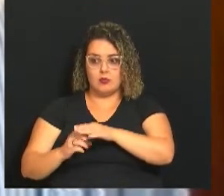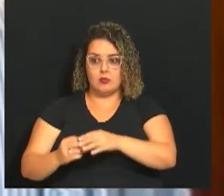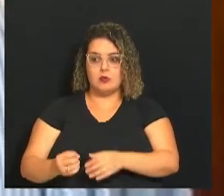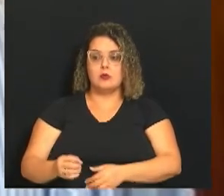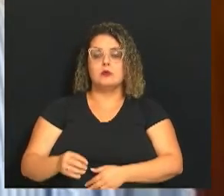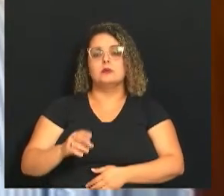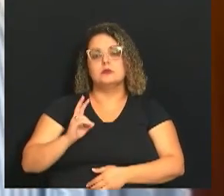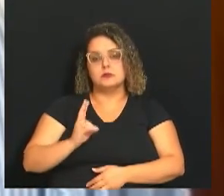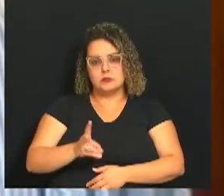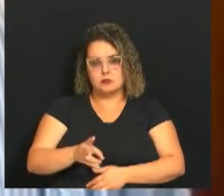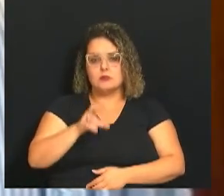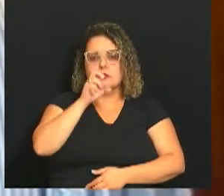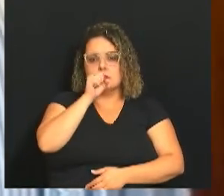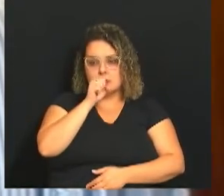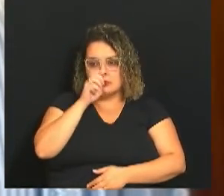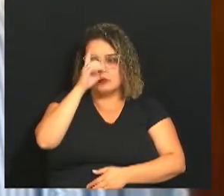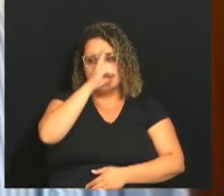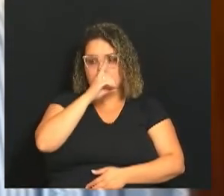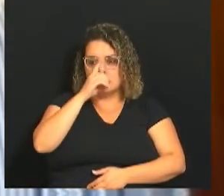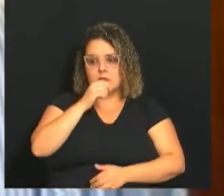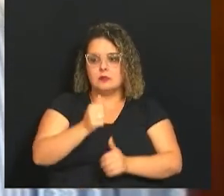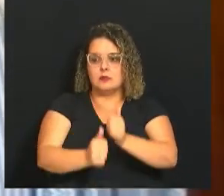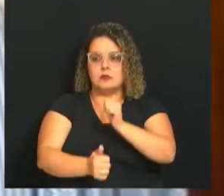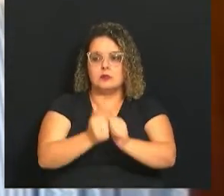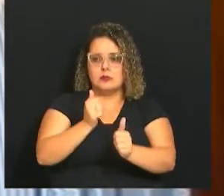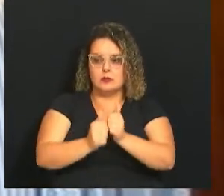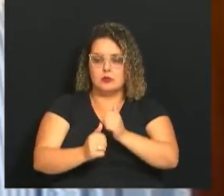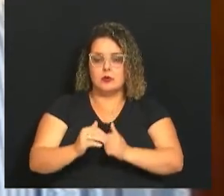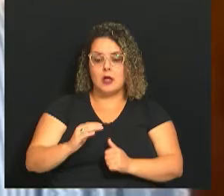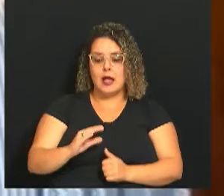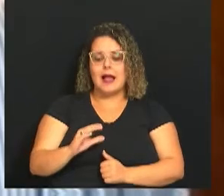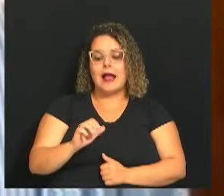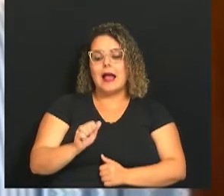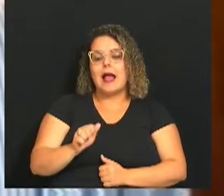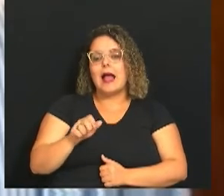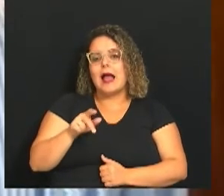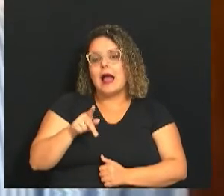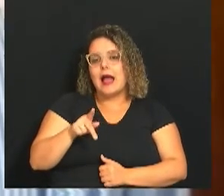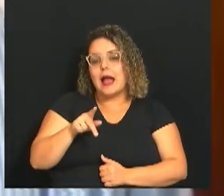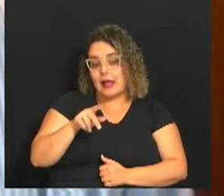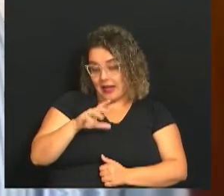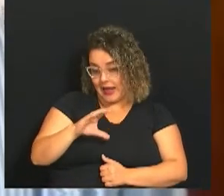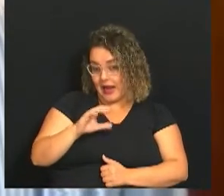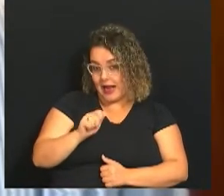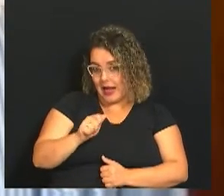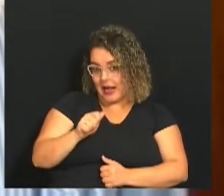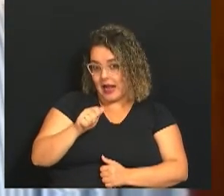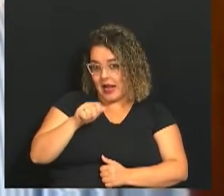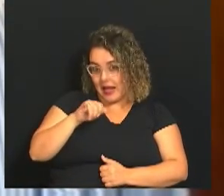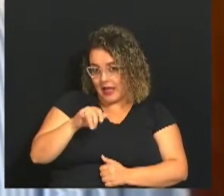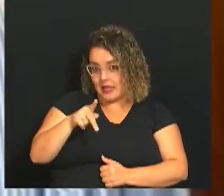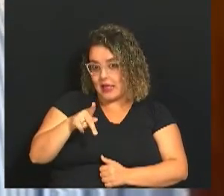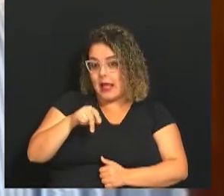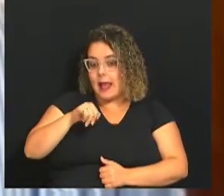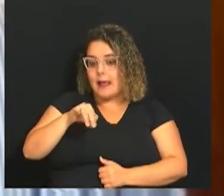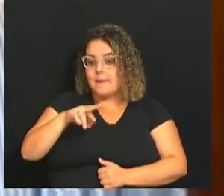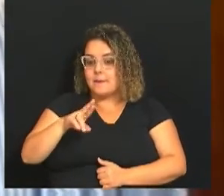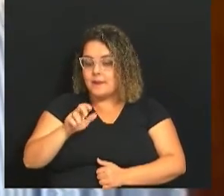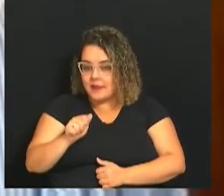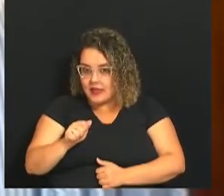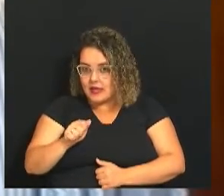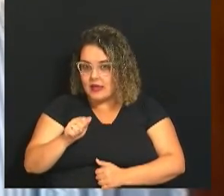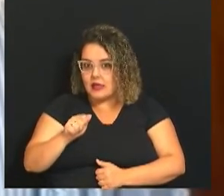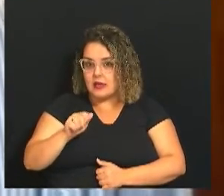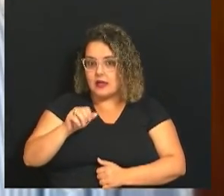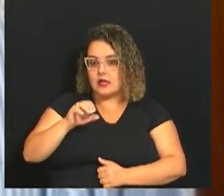semana um futebol chamado Caipirobol, né? Então tinha caipirinha e futebol. Era isso, todo final